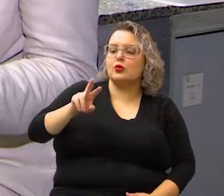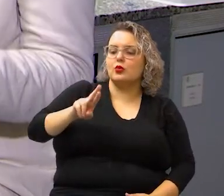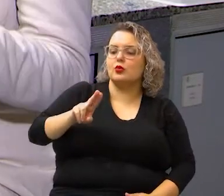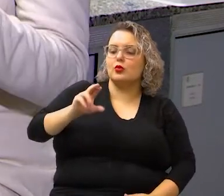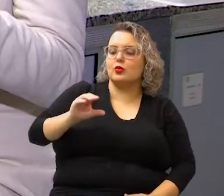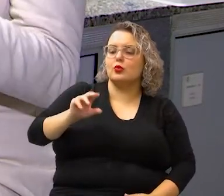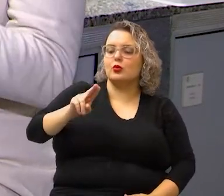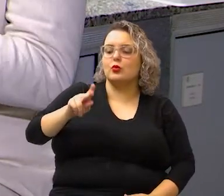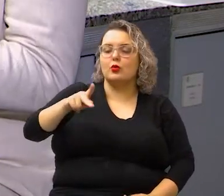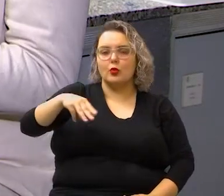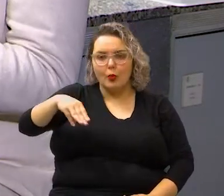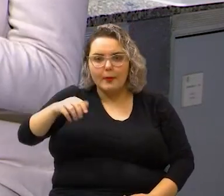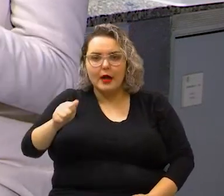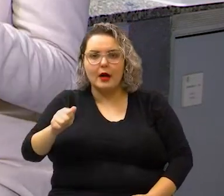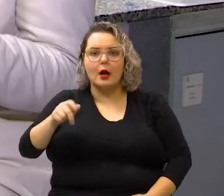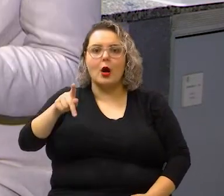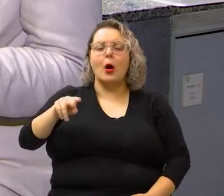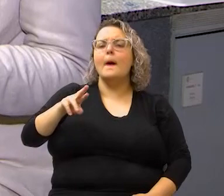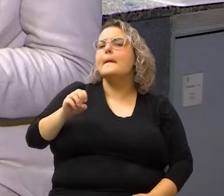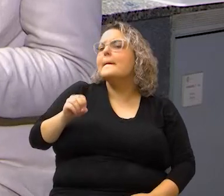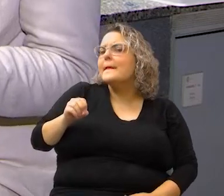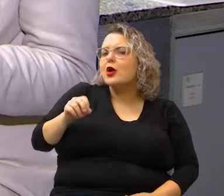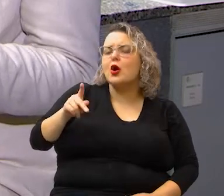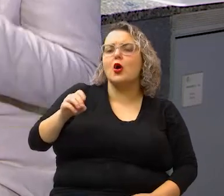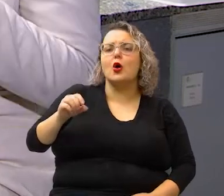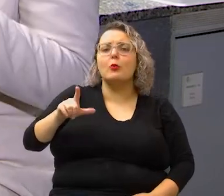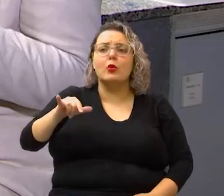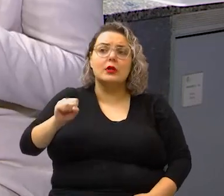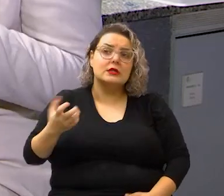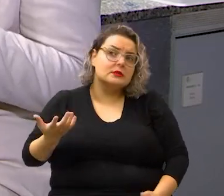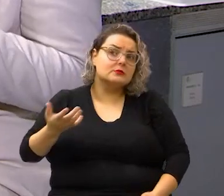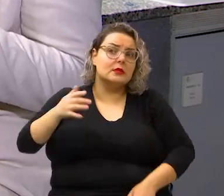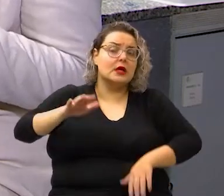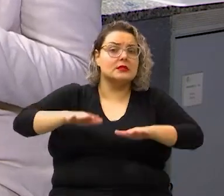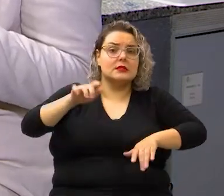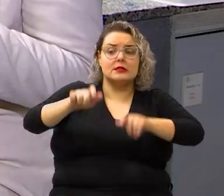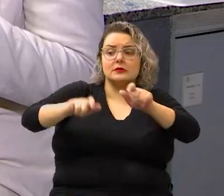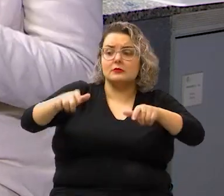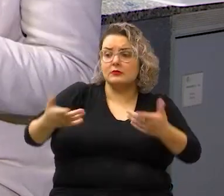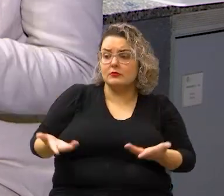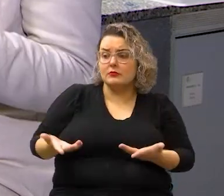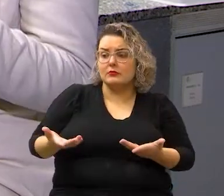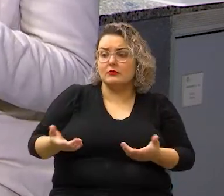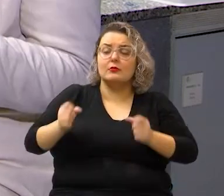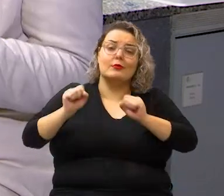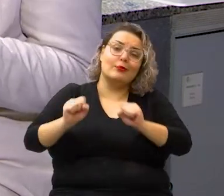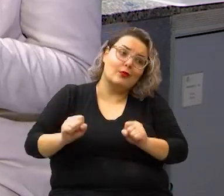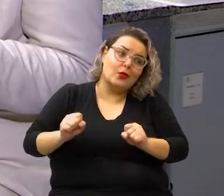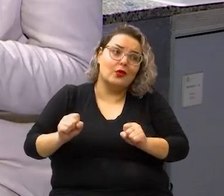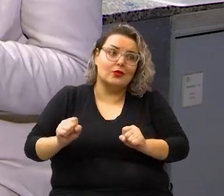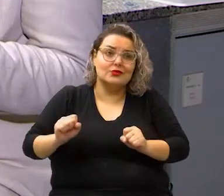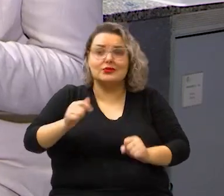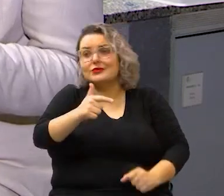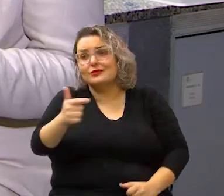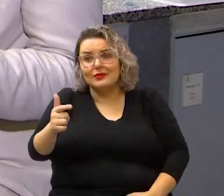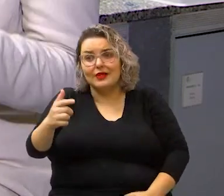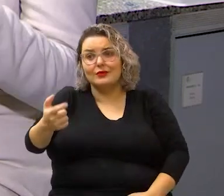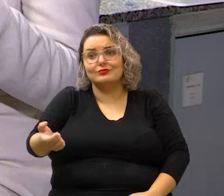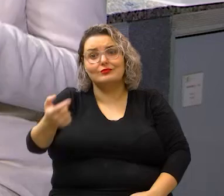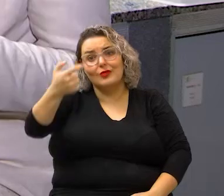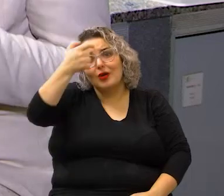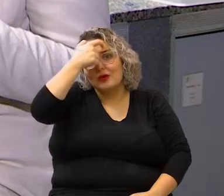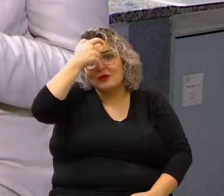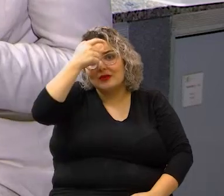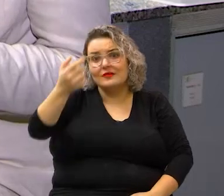cúrcuma, própolis. Então, a pessoa pode, sem querer, a pessoa pode inocentemente